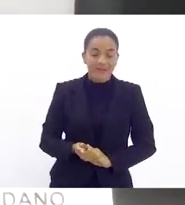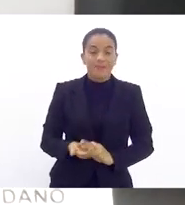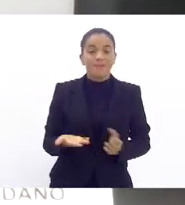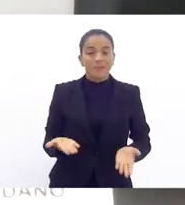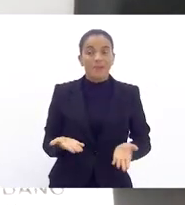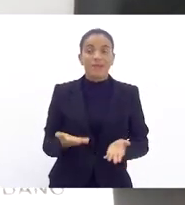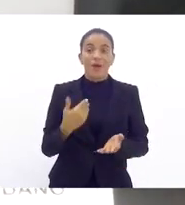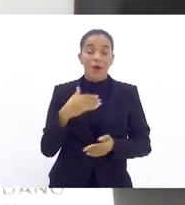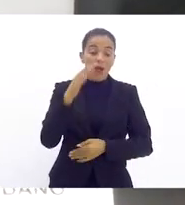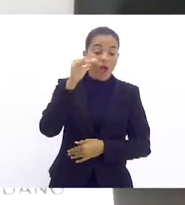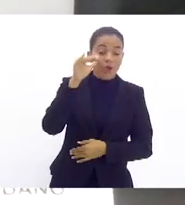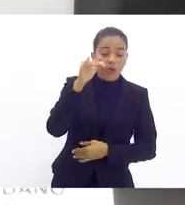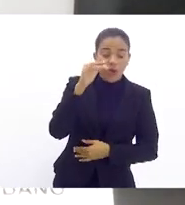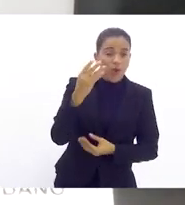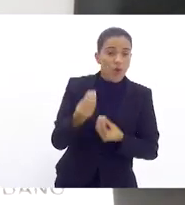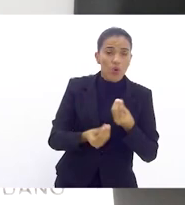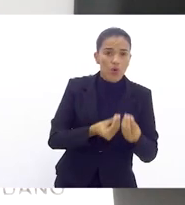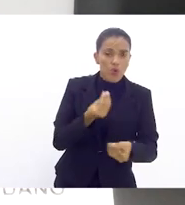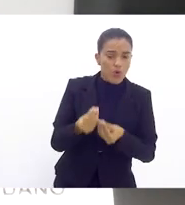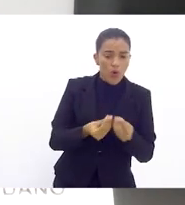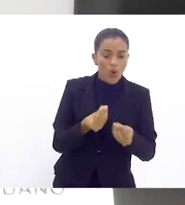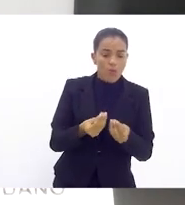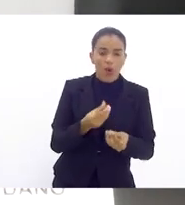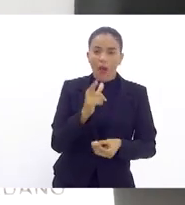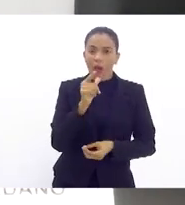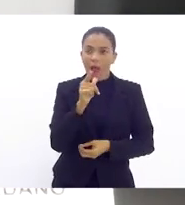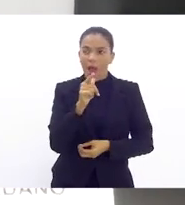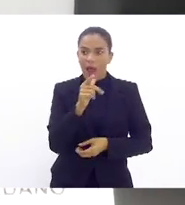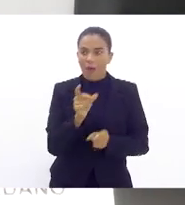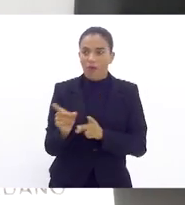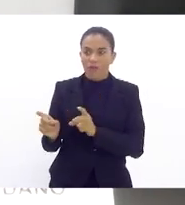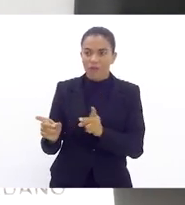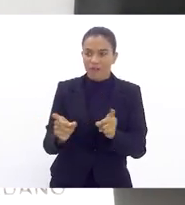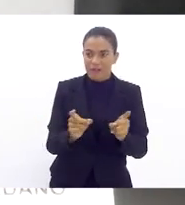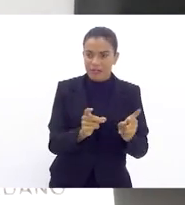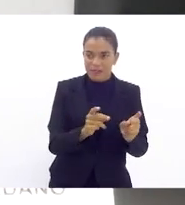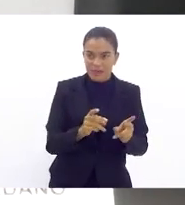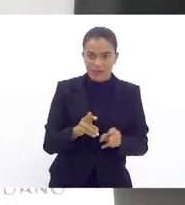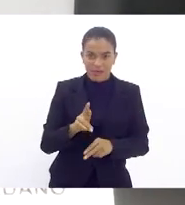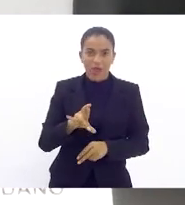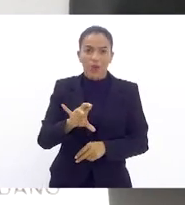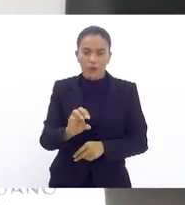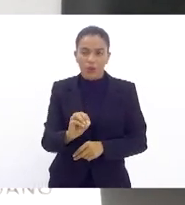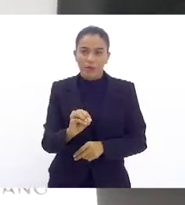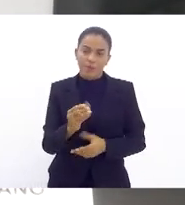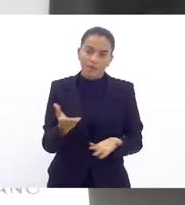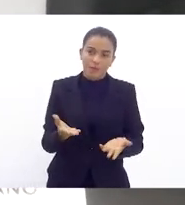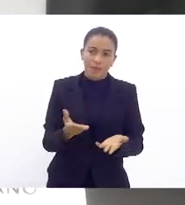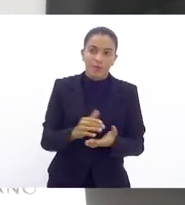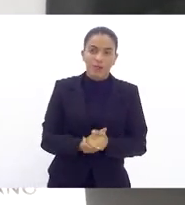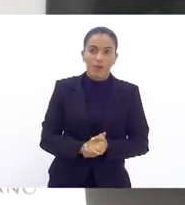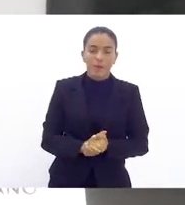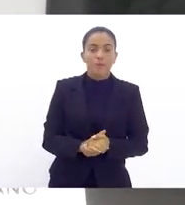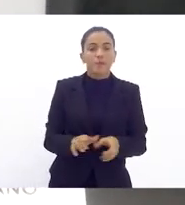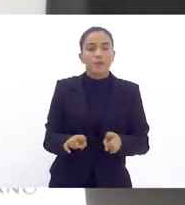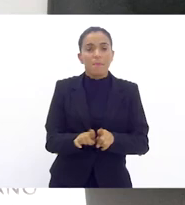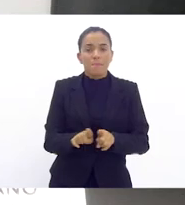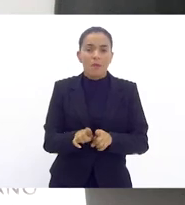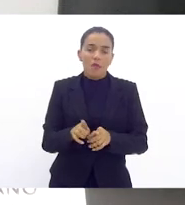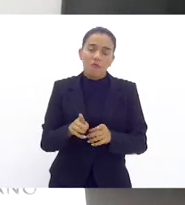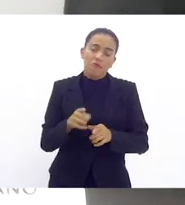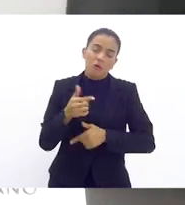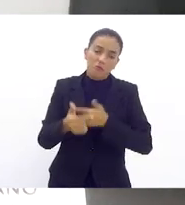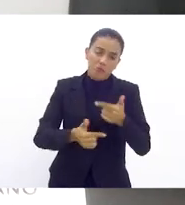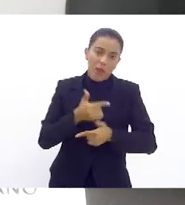tinham curiosidade de saber em que estado se encontrava isso, e nós também. Então, nós, como esse trabalho também foi feito de forma gratuita,